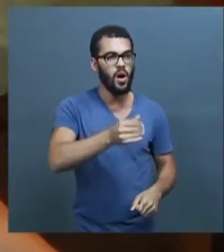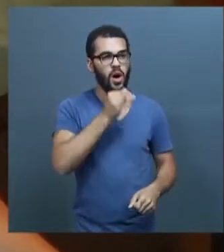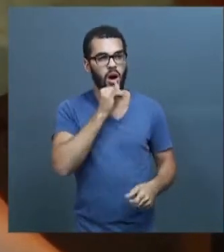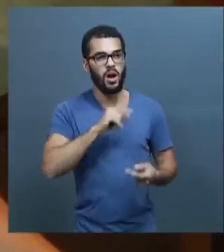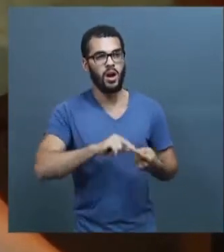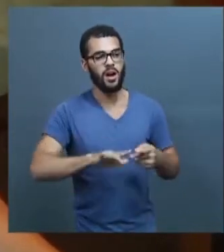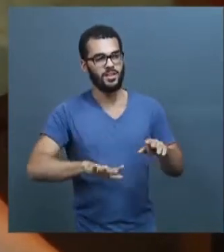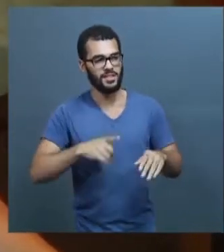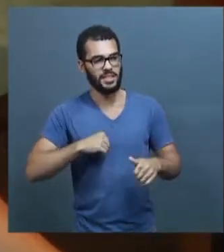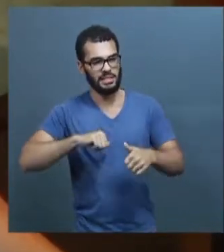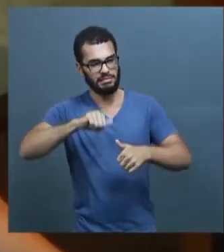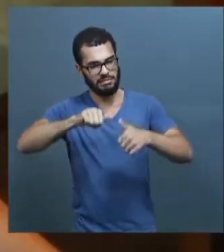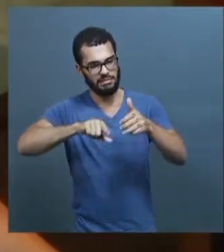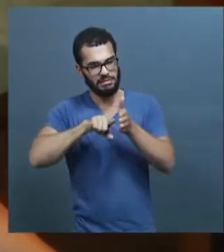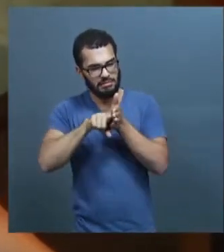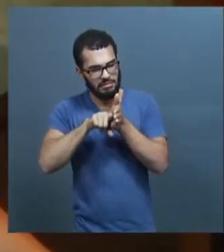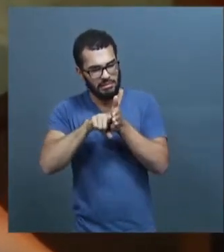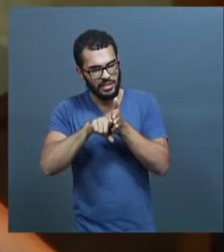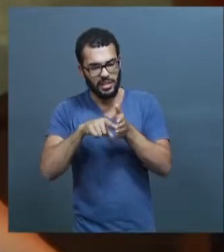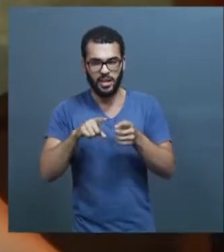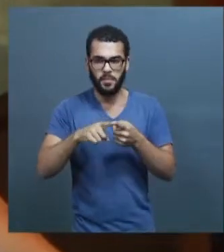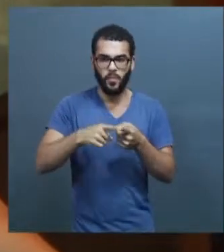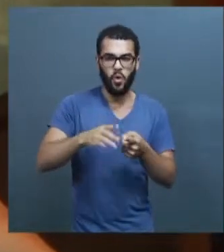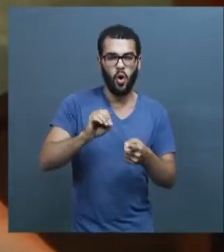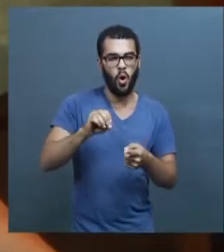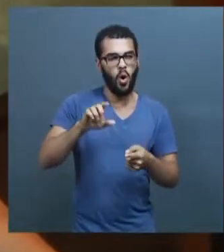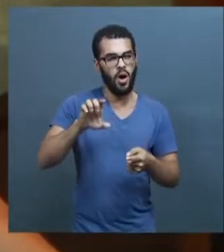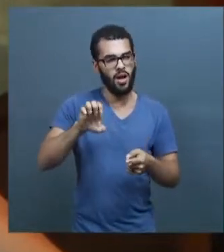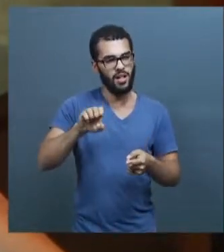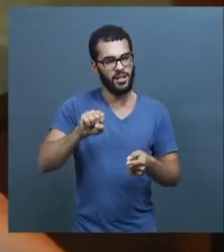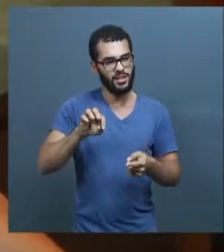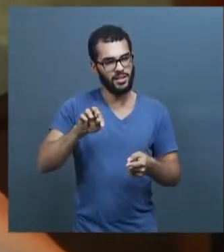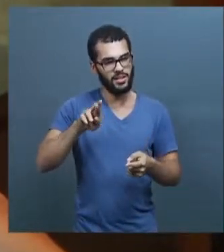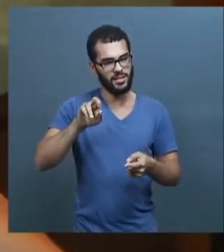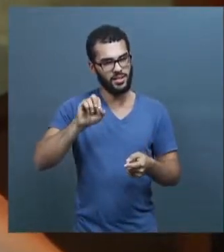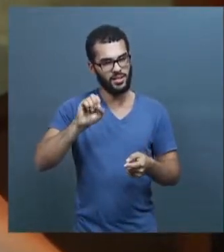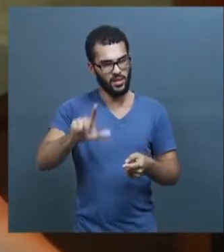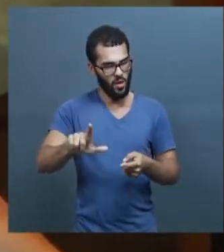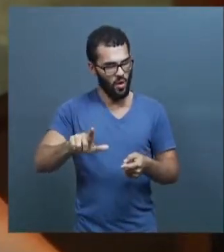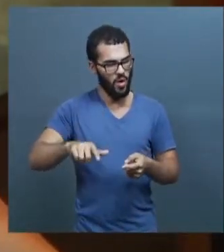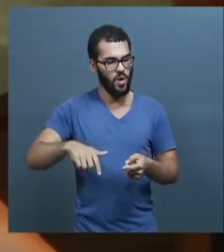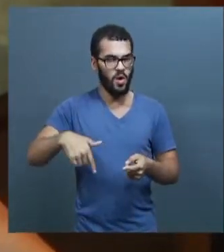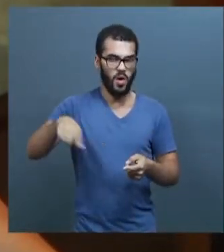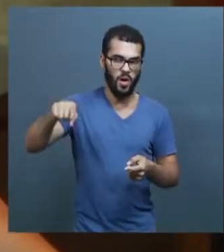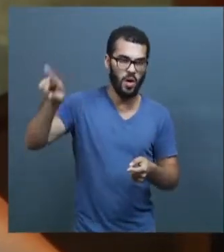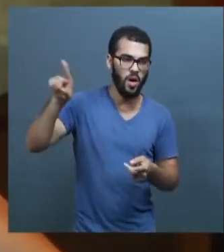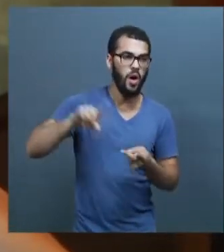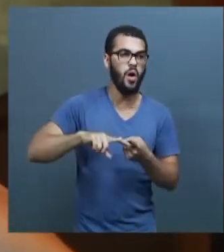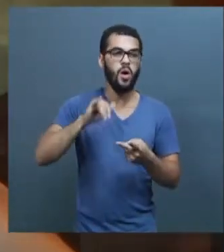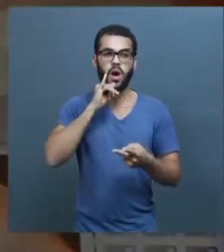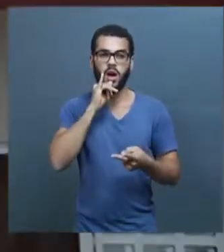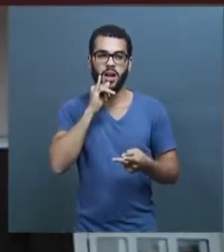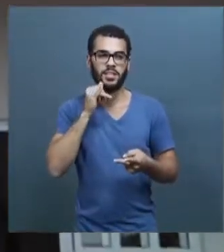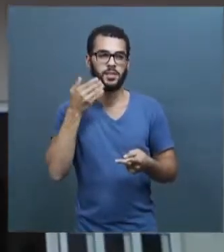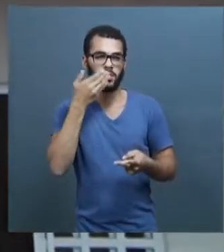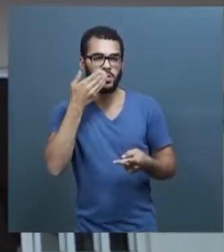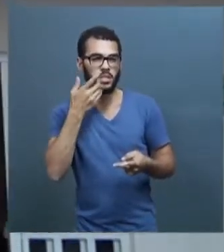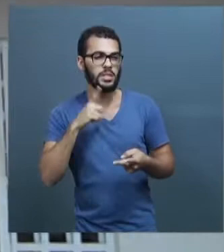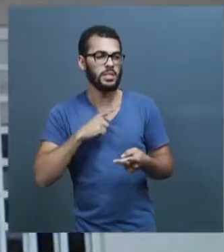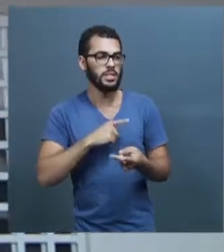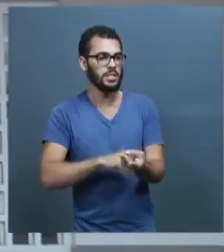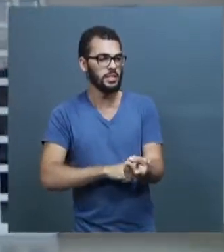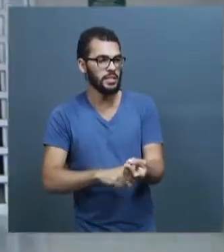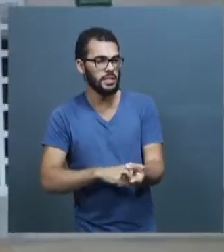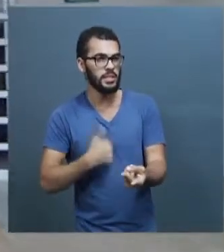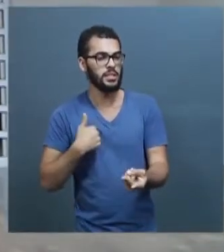exames laboratoriais. Então, colesterol alto, alguma criança com algum perfil alterado de glicemia, né? Então, a gente faz um